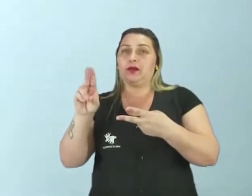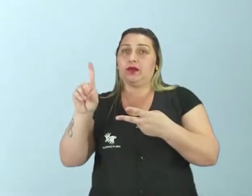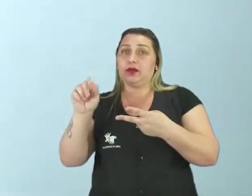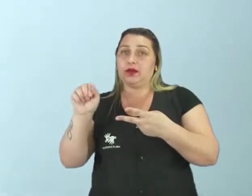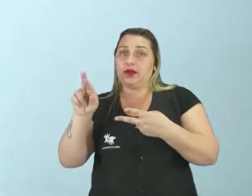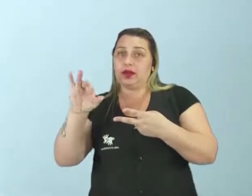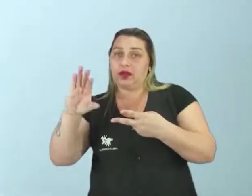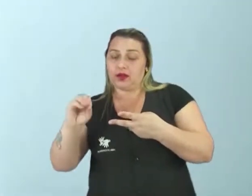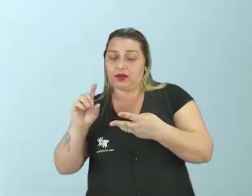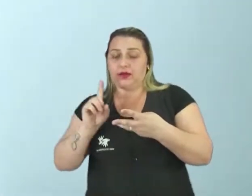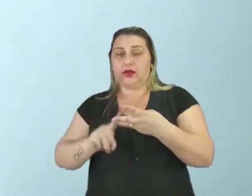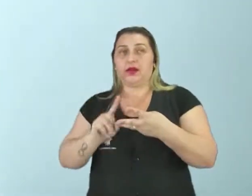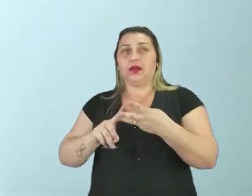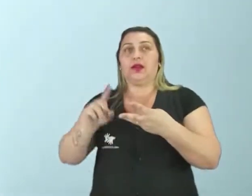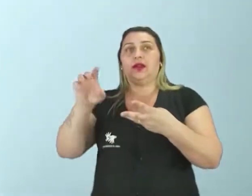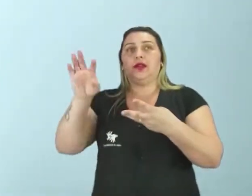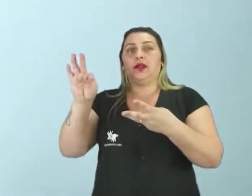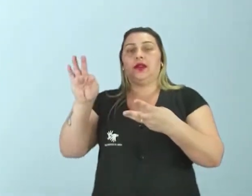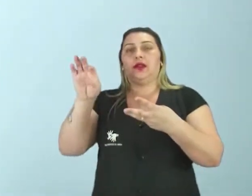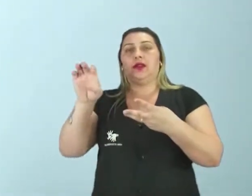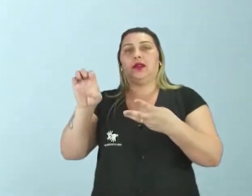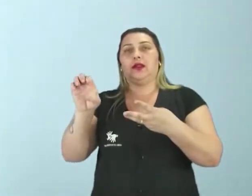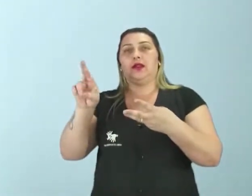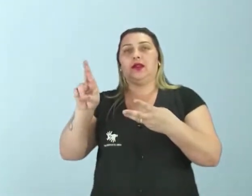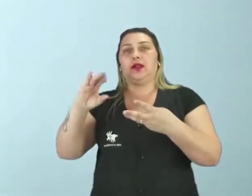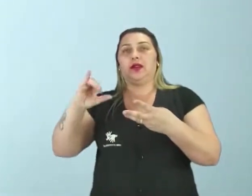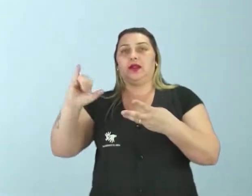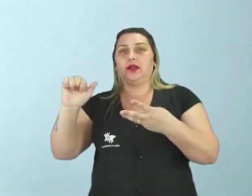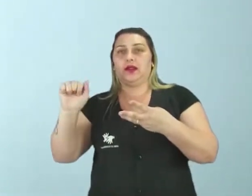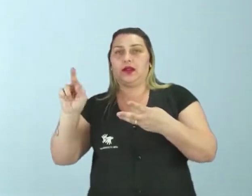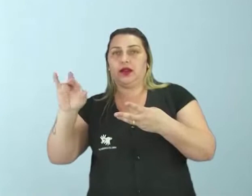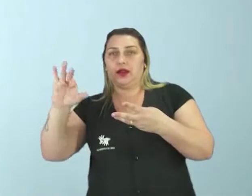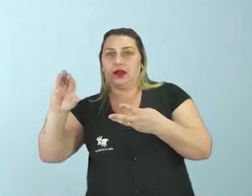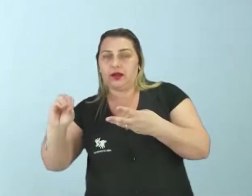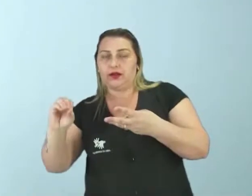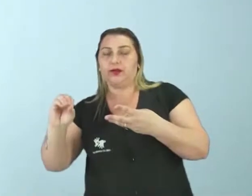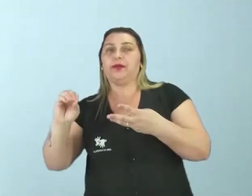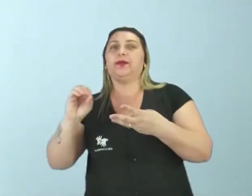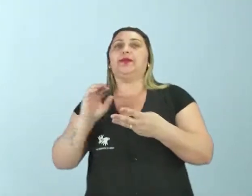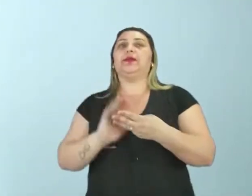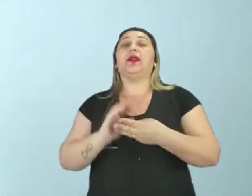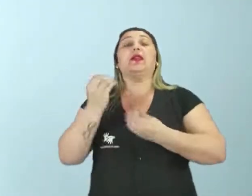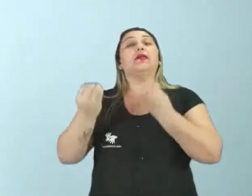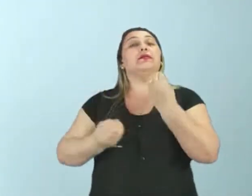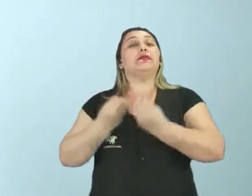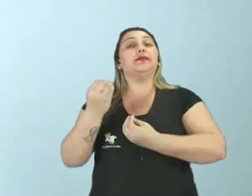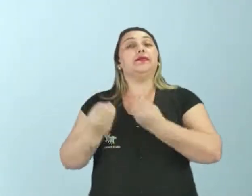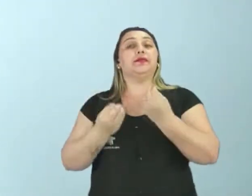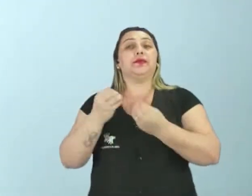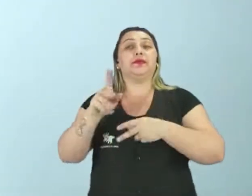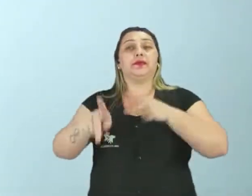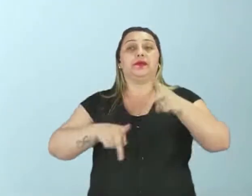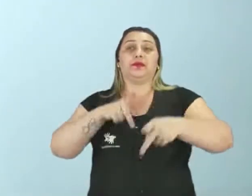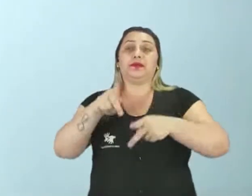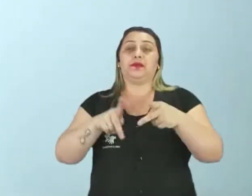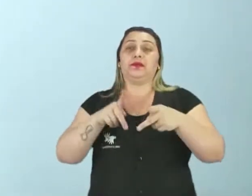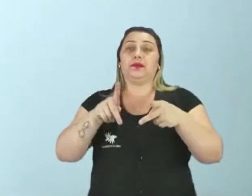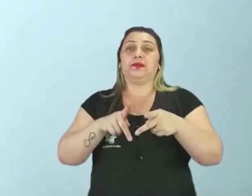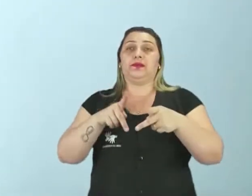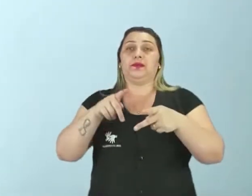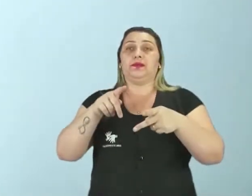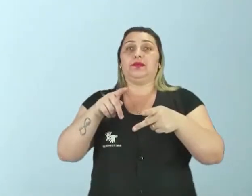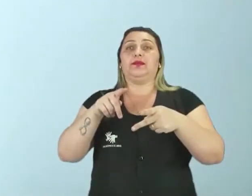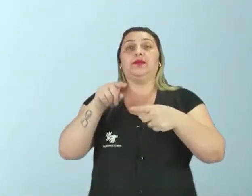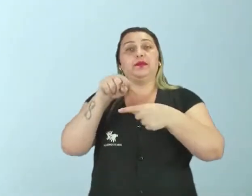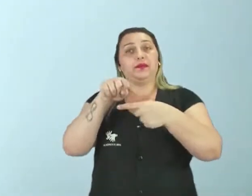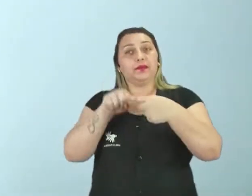3, que são os setores primário, o secundário e o terciário. E de que forma a população está distribuída dentro